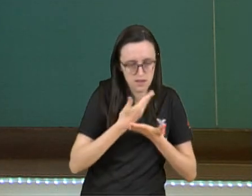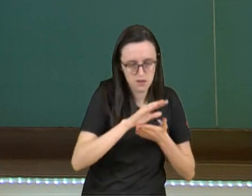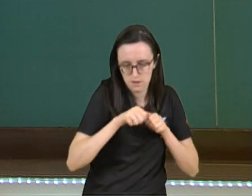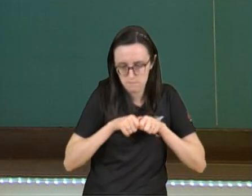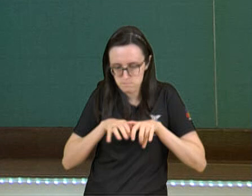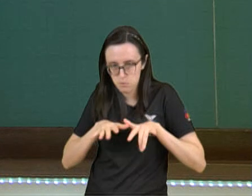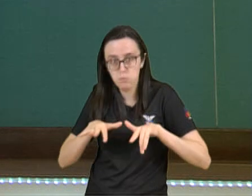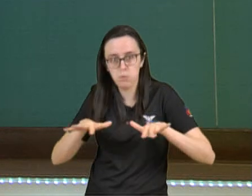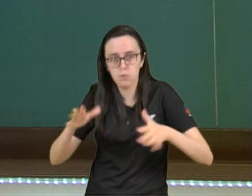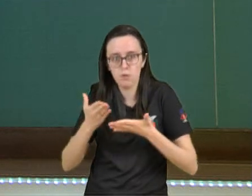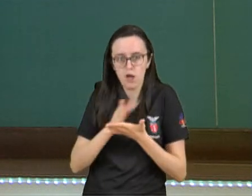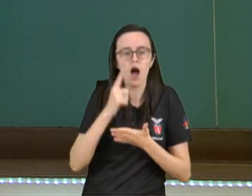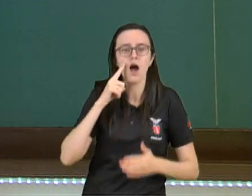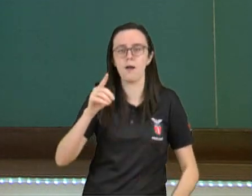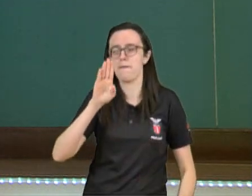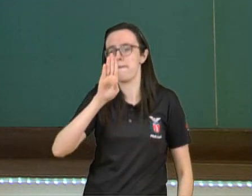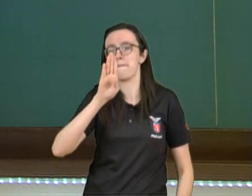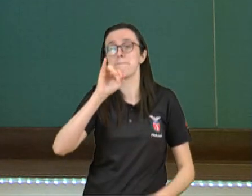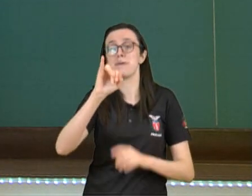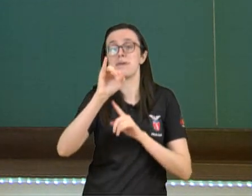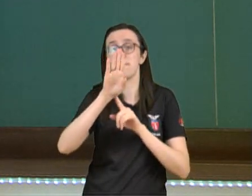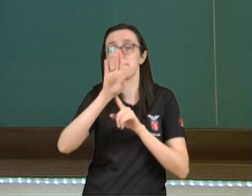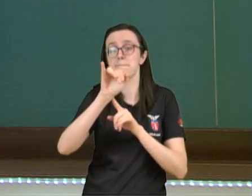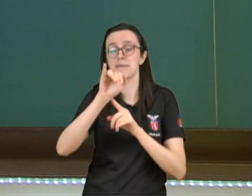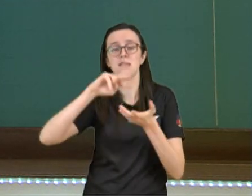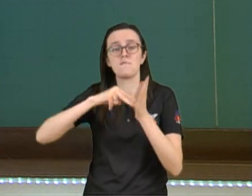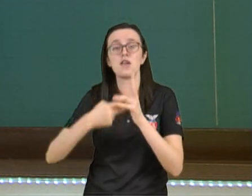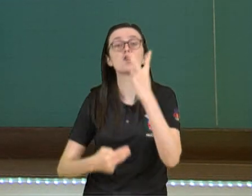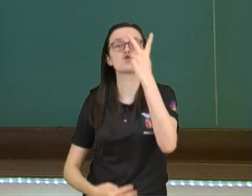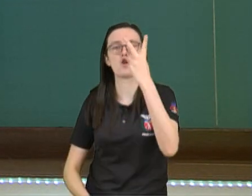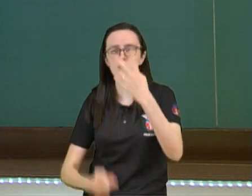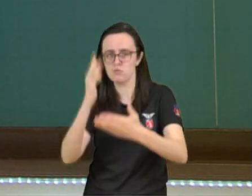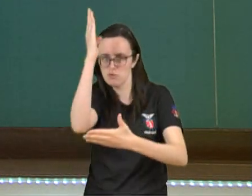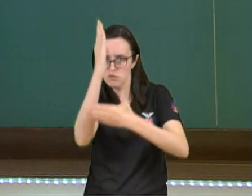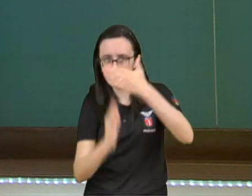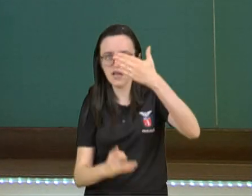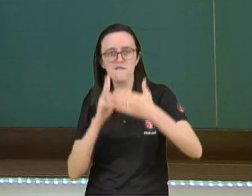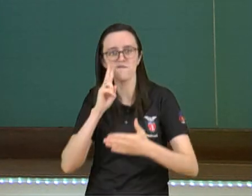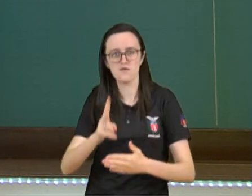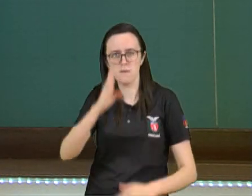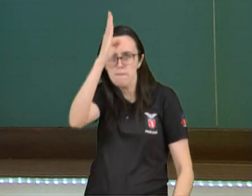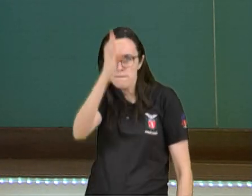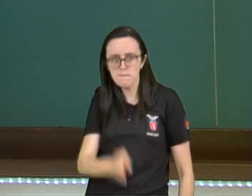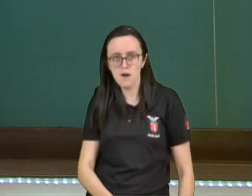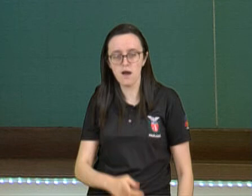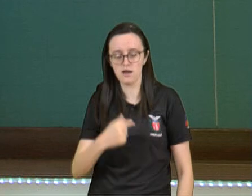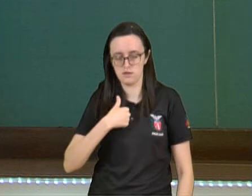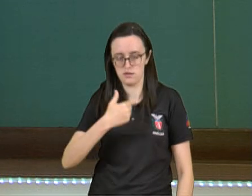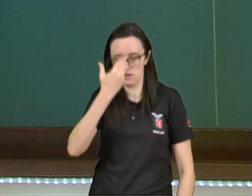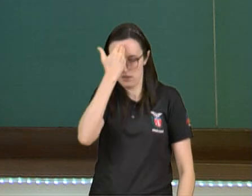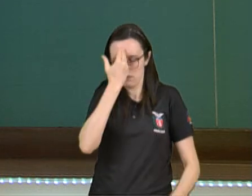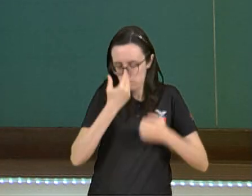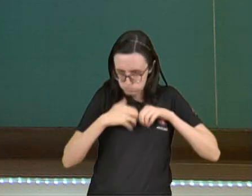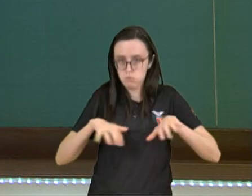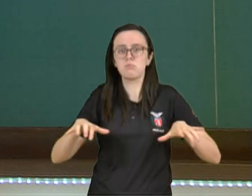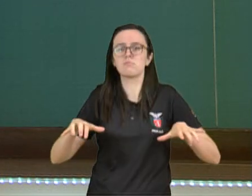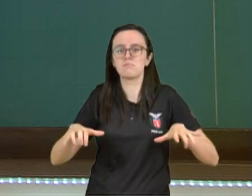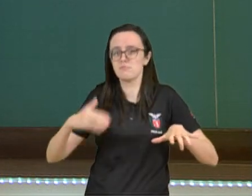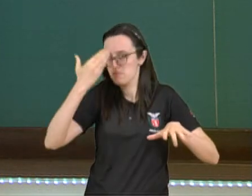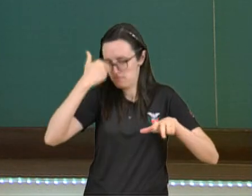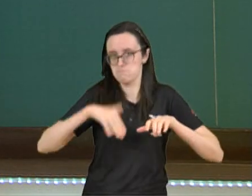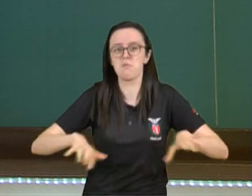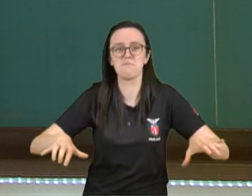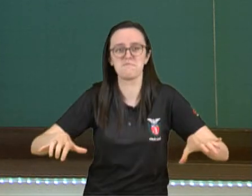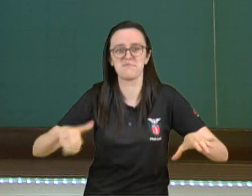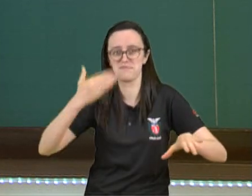ou bipartição. Olha o nome, bi, dois, partição, partir. Um organismo, dependendo das condições do